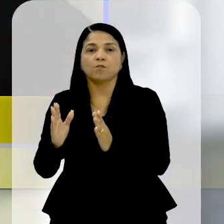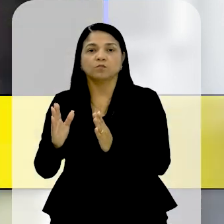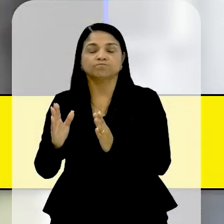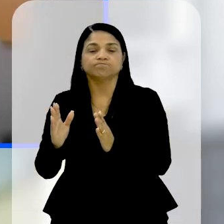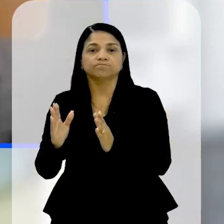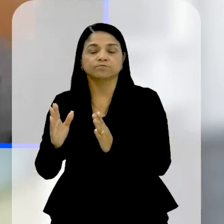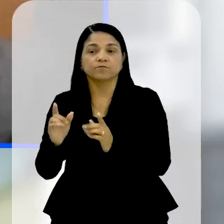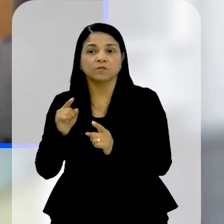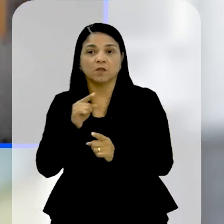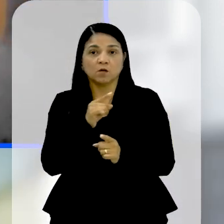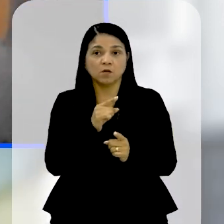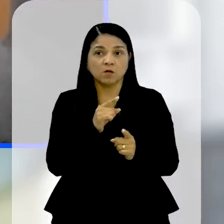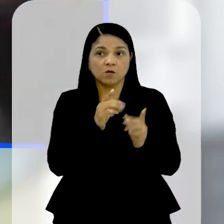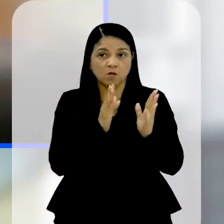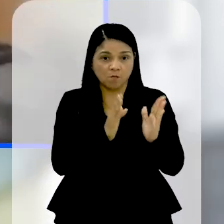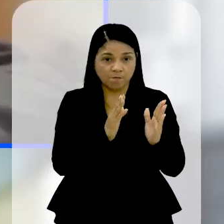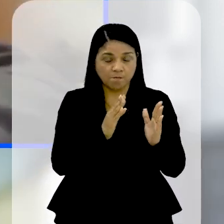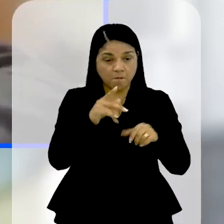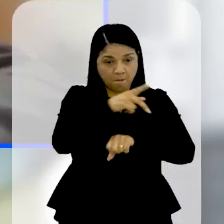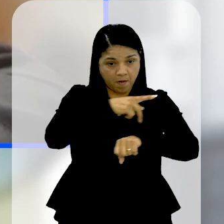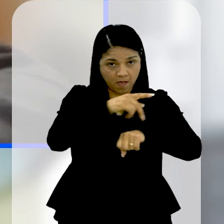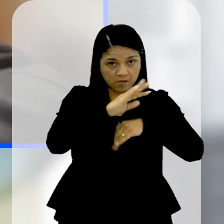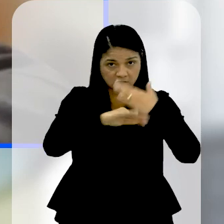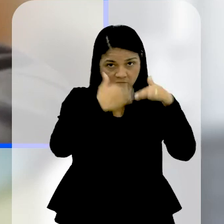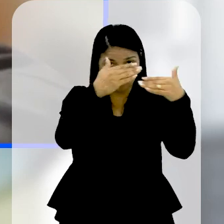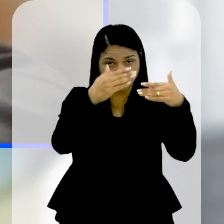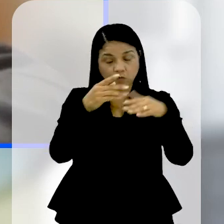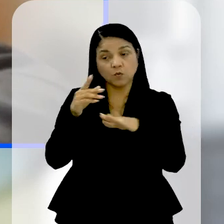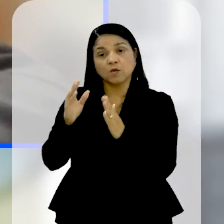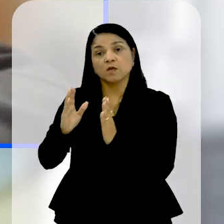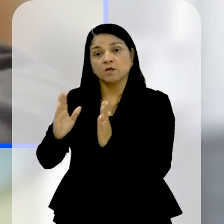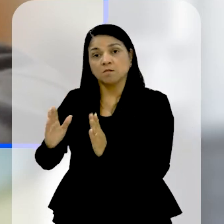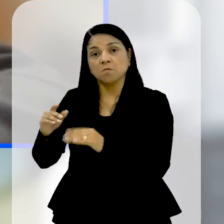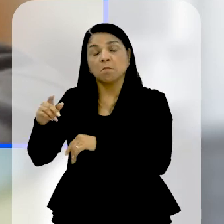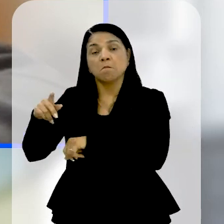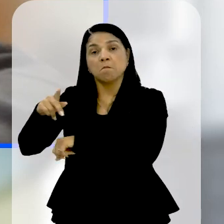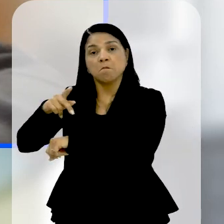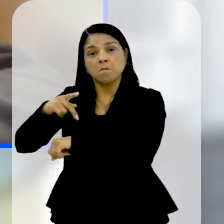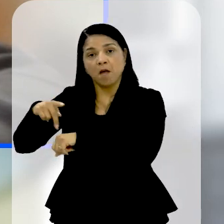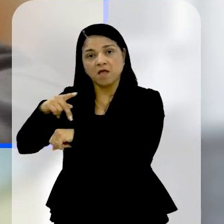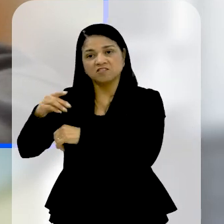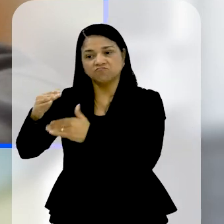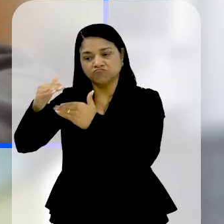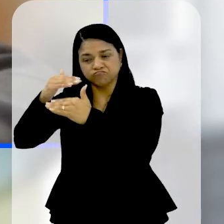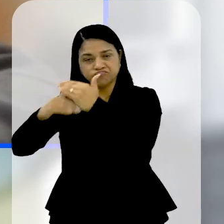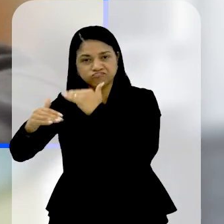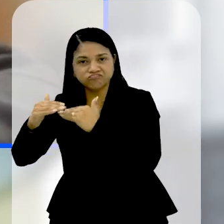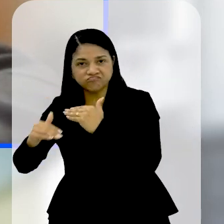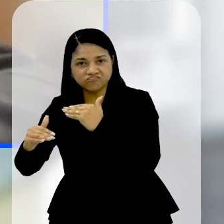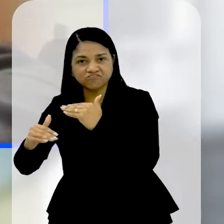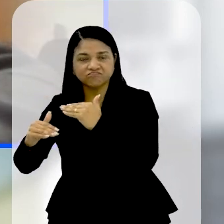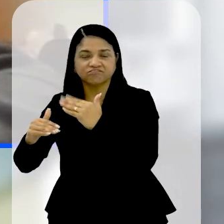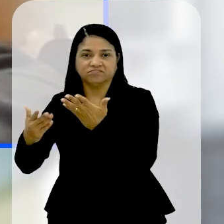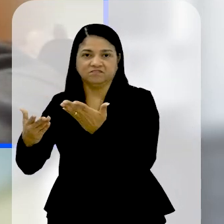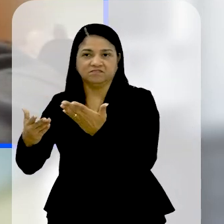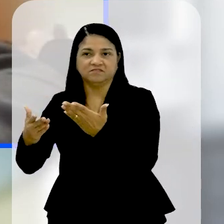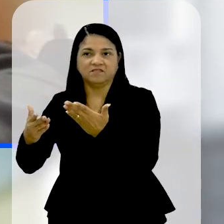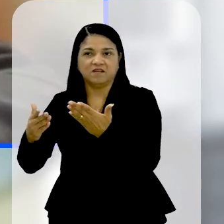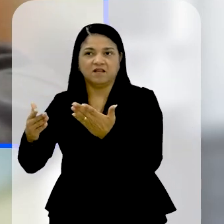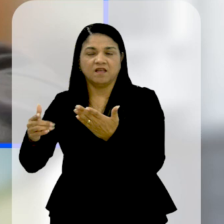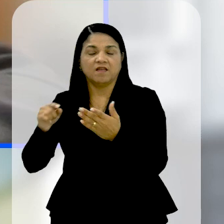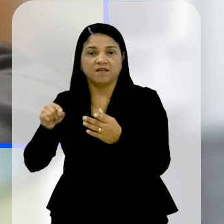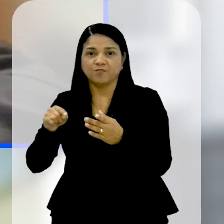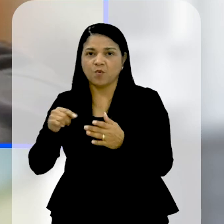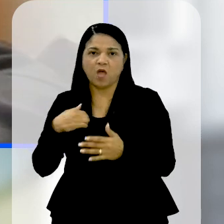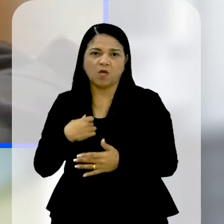de duplo padrão. Um padrão para país desenvolvido, um padrão para país em desenvolvimento. E por que esse duplo padrão? Não é à